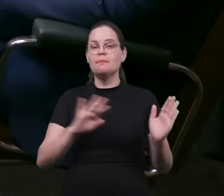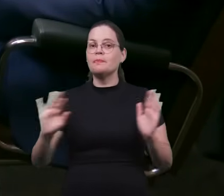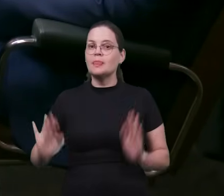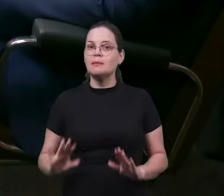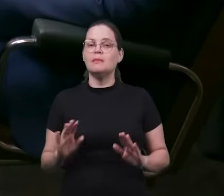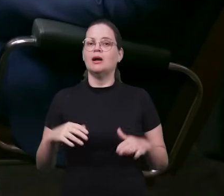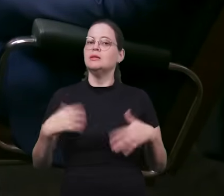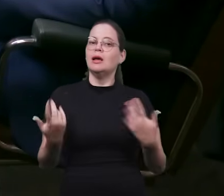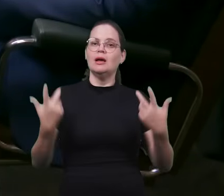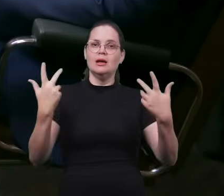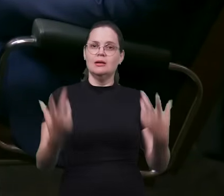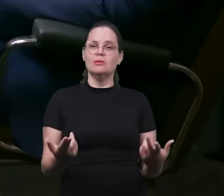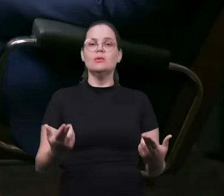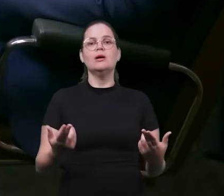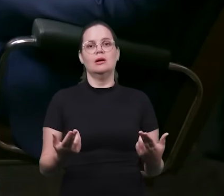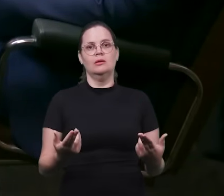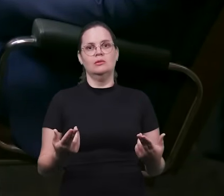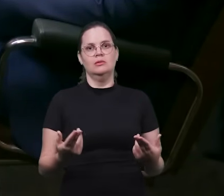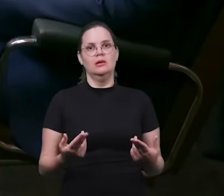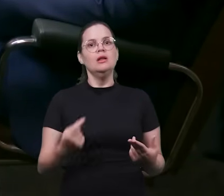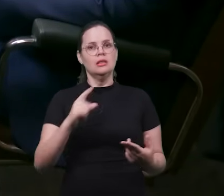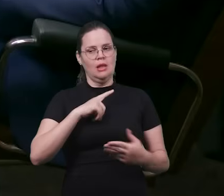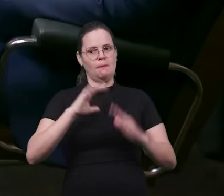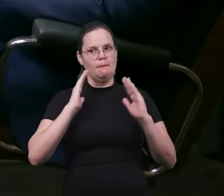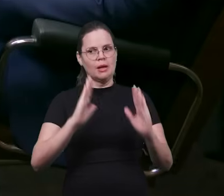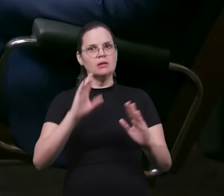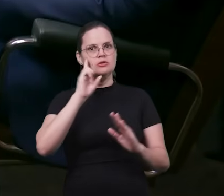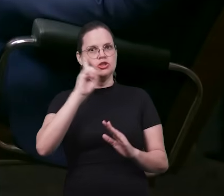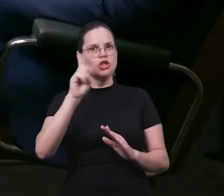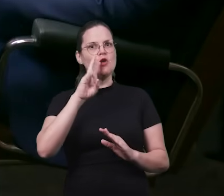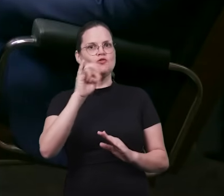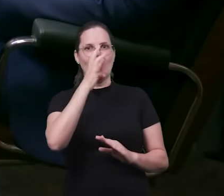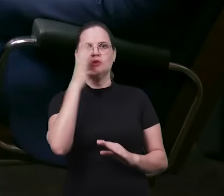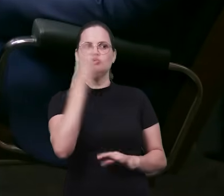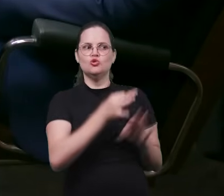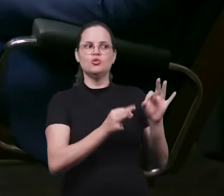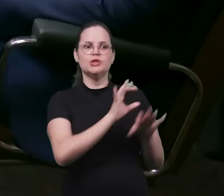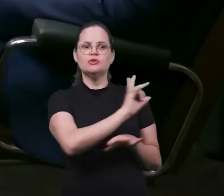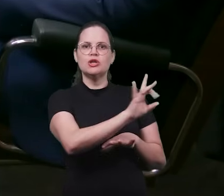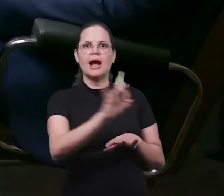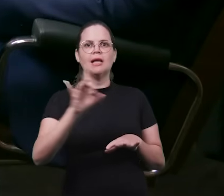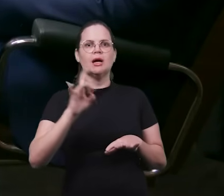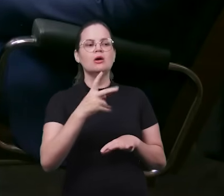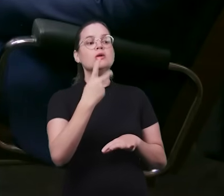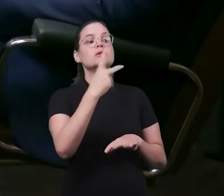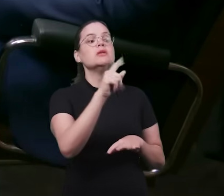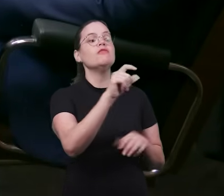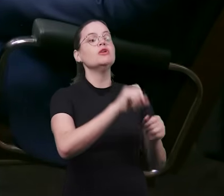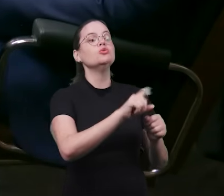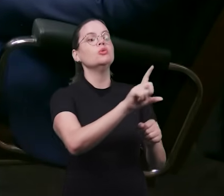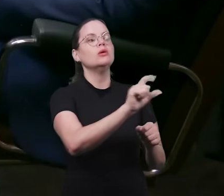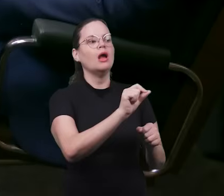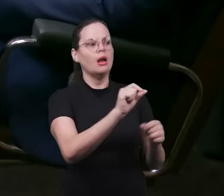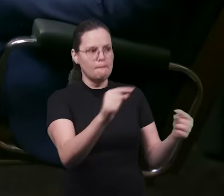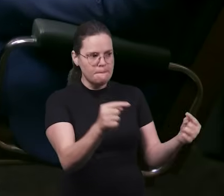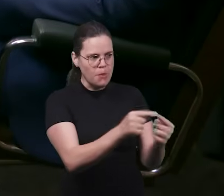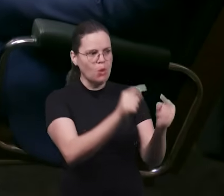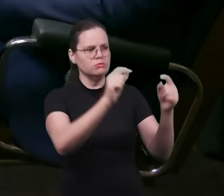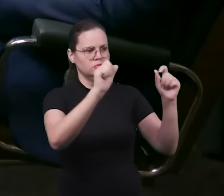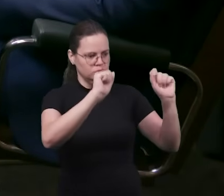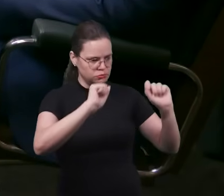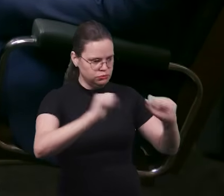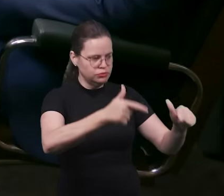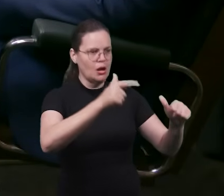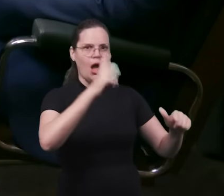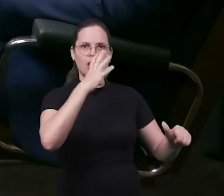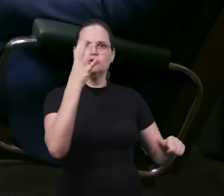Tem um momento que Deus vai tratar com cada um. E diz a Bíblia, segundo as suas obras, Deus vai tratar. Deus é amor, mas